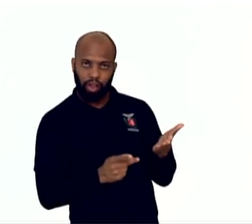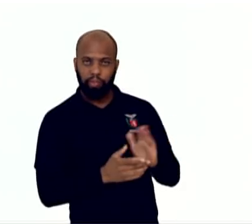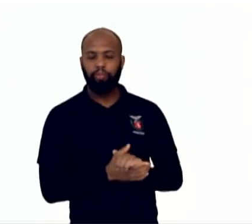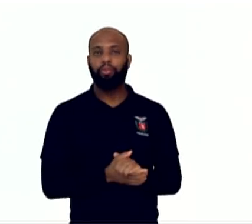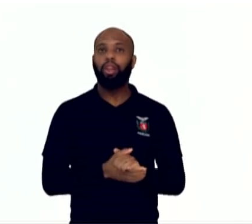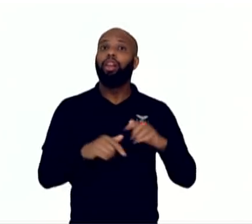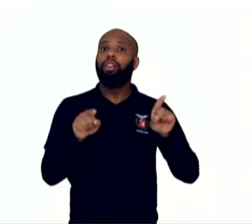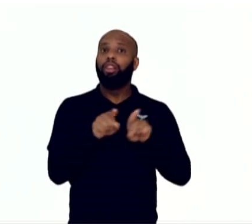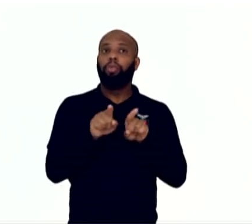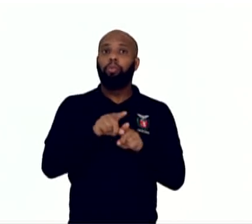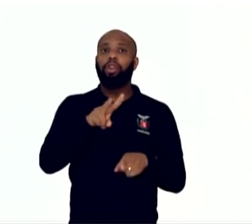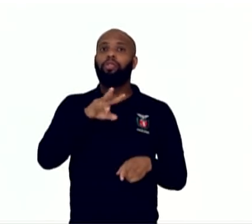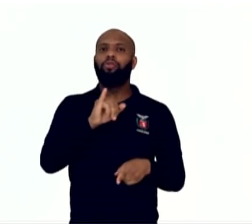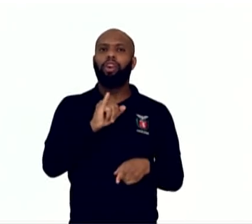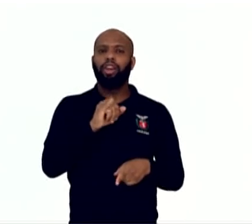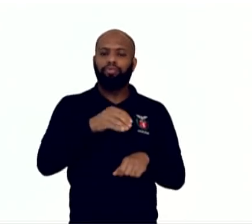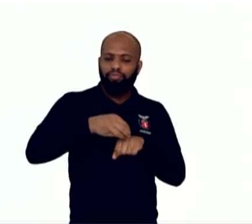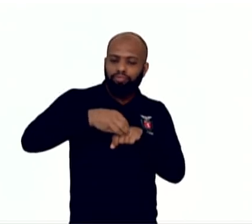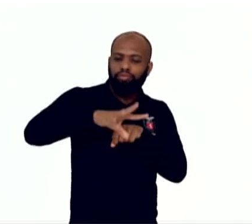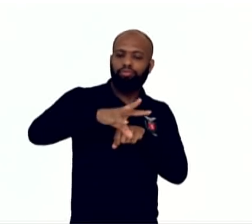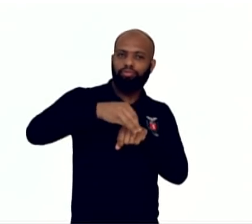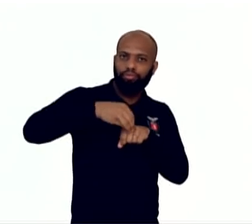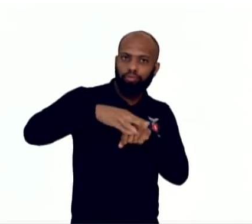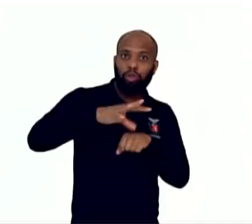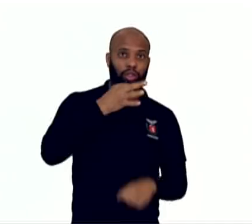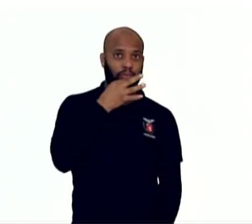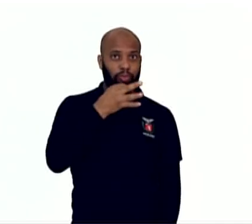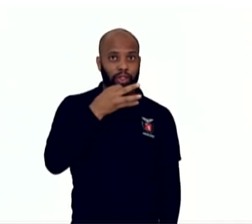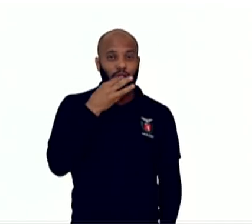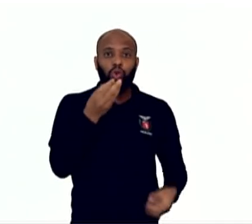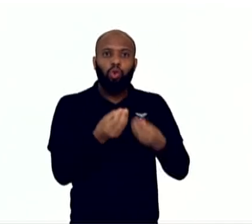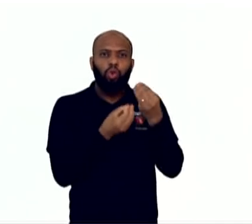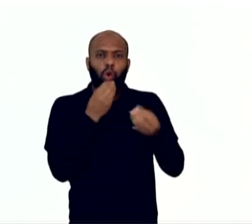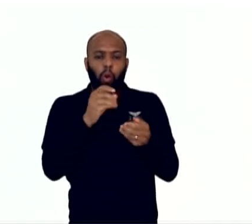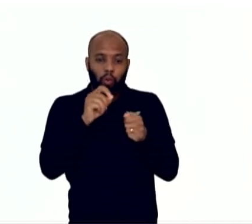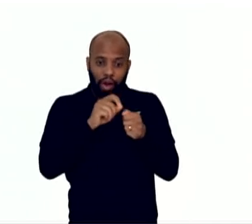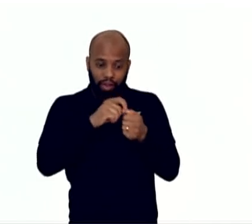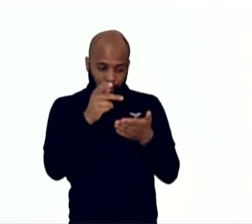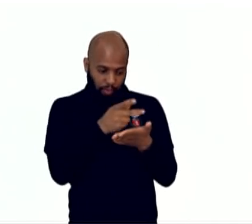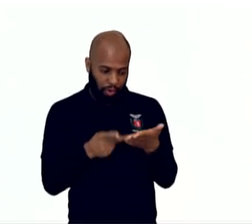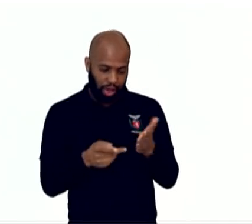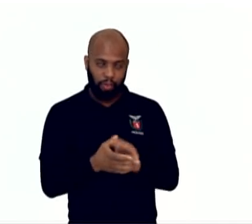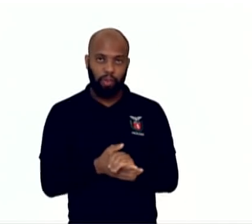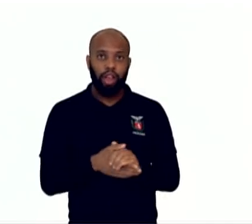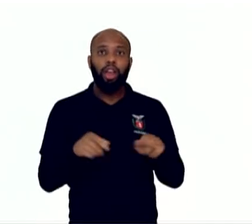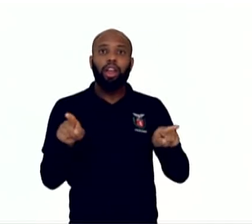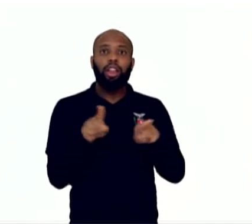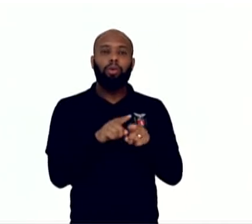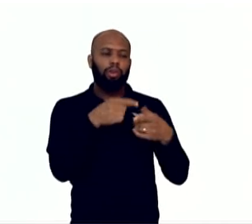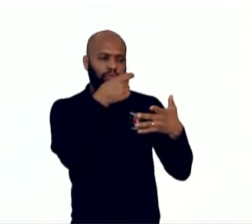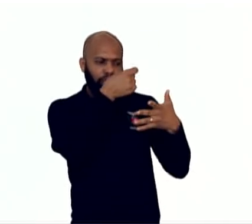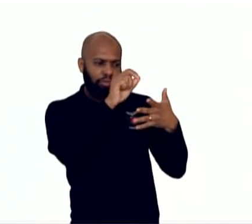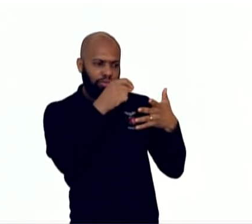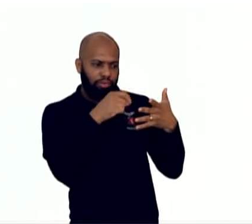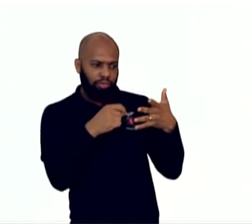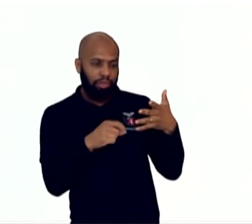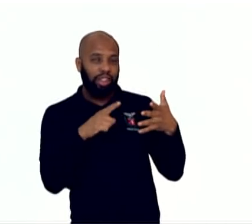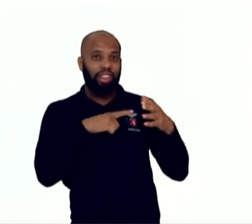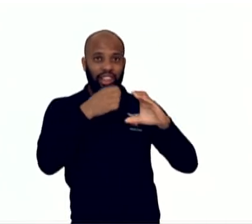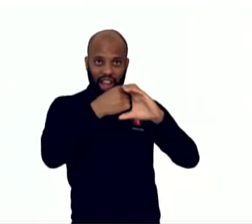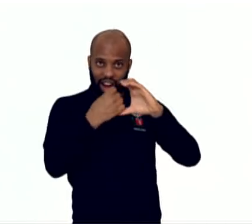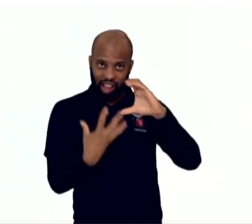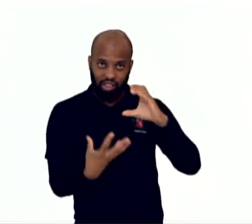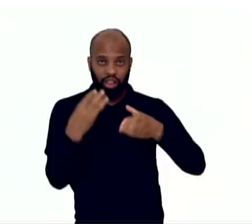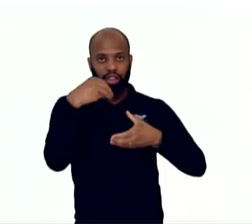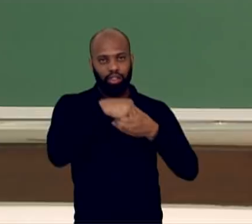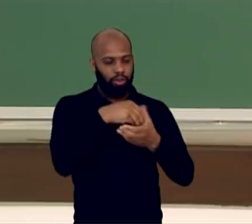também dicas para a produção de poemas e também os elementos que compõem o poema.